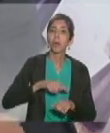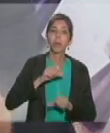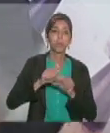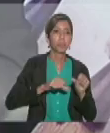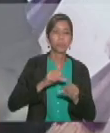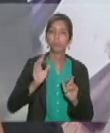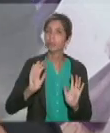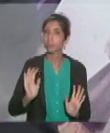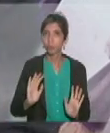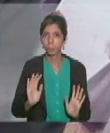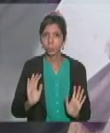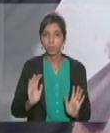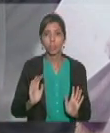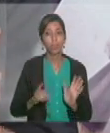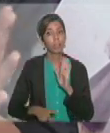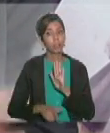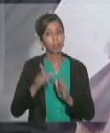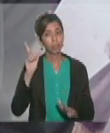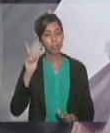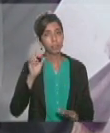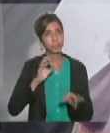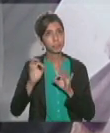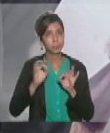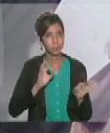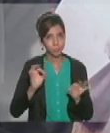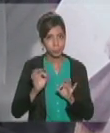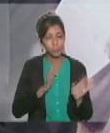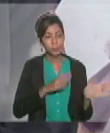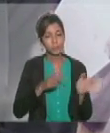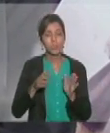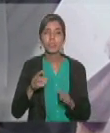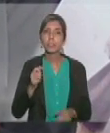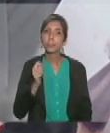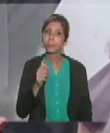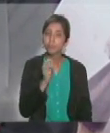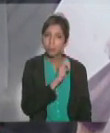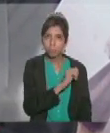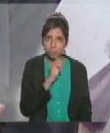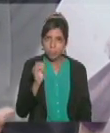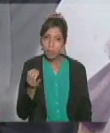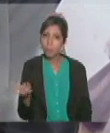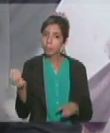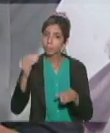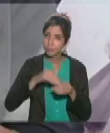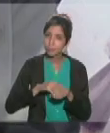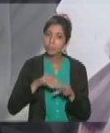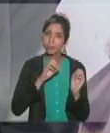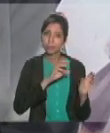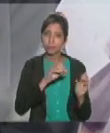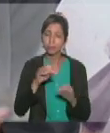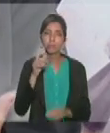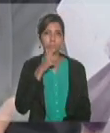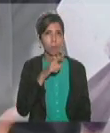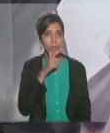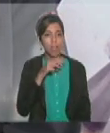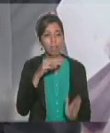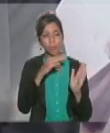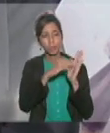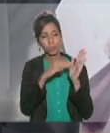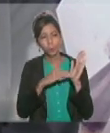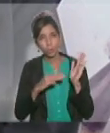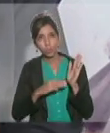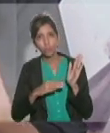montar uma ilha ali, uma ilha aqui. Não, é uma coisa que tem que ser planejada. Quais as dicas que vocês dão para a introdução desse ensino, desse tipo